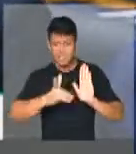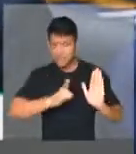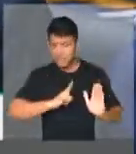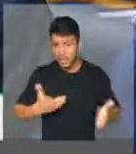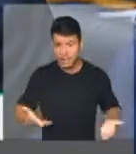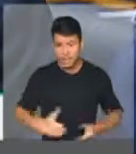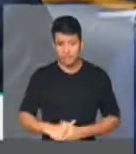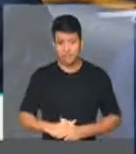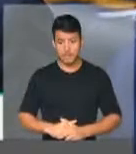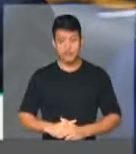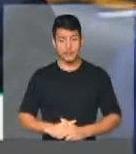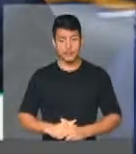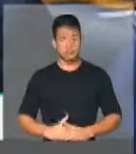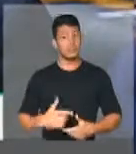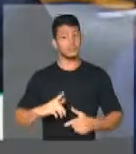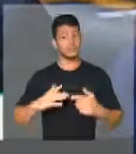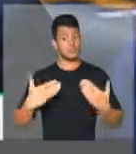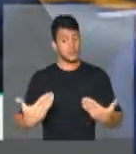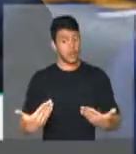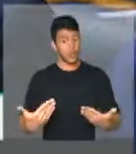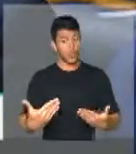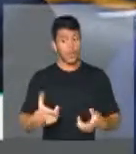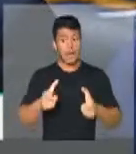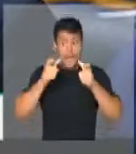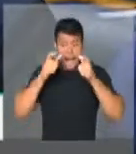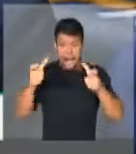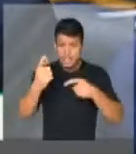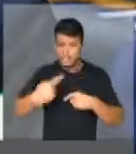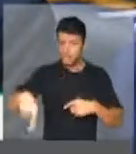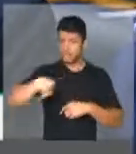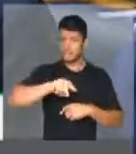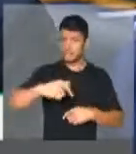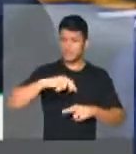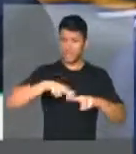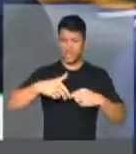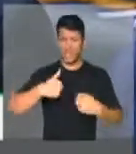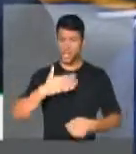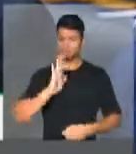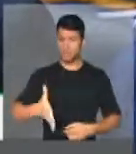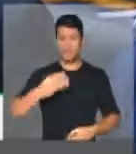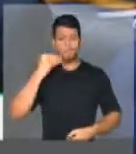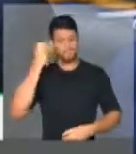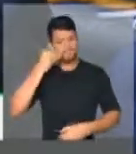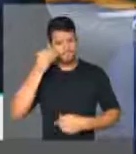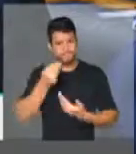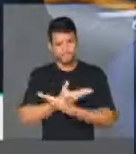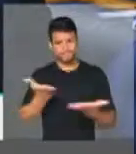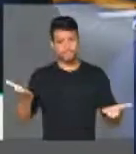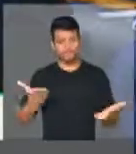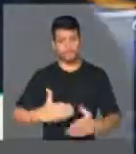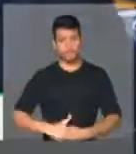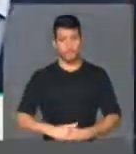muitos anos. Então é um alerta de quem está aqui, com muita experiência para dar a vocês, que são mais jovens.